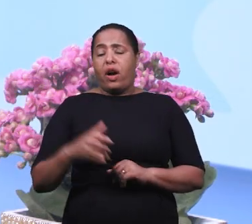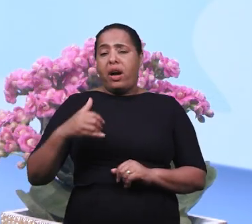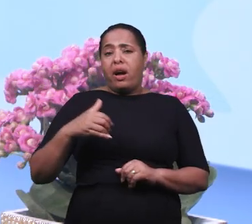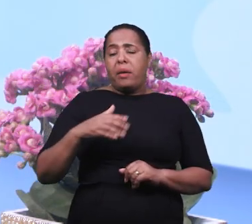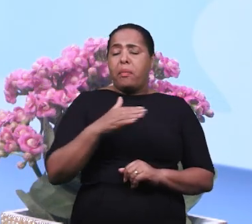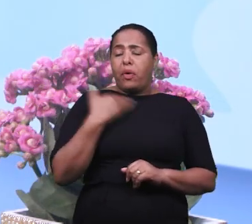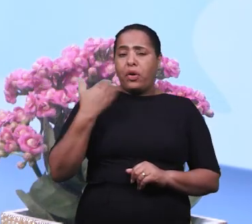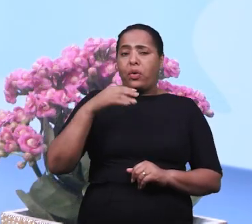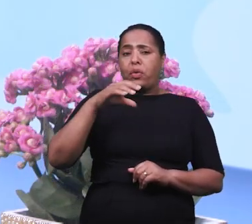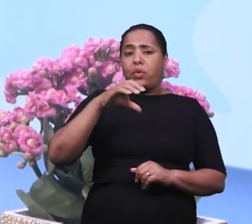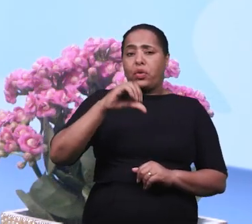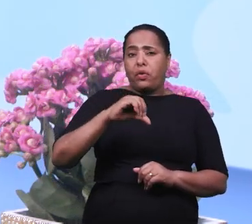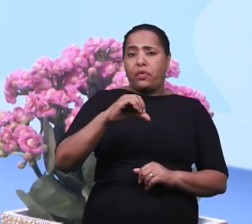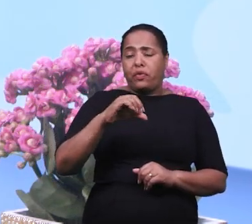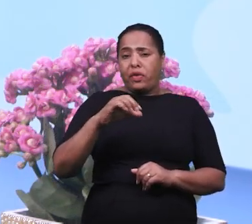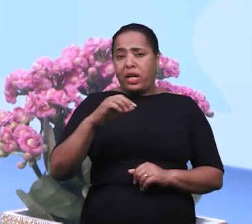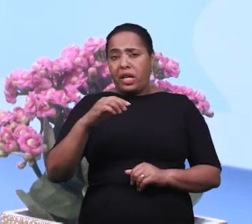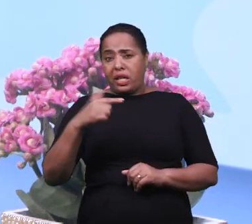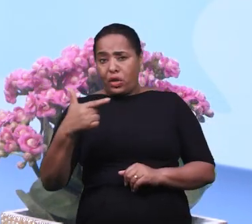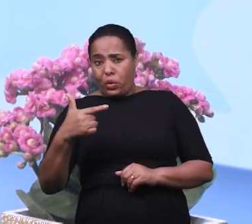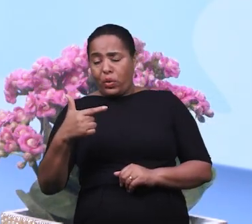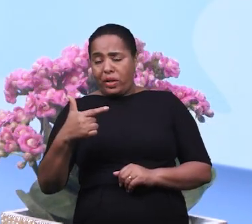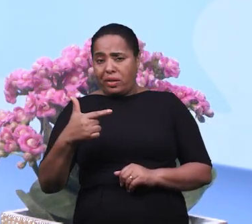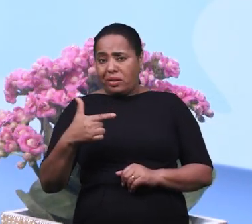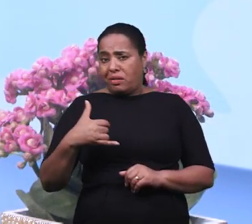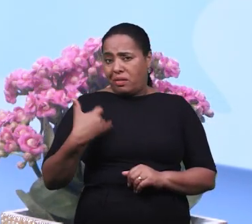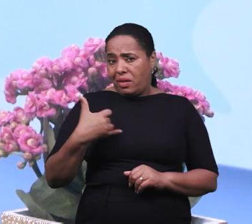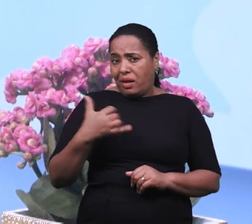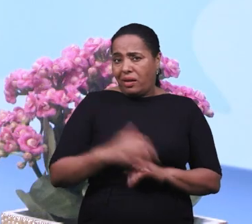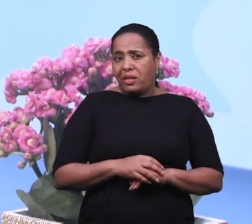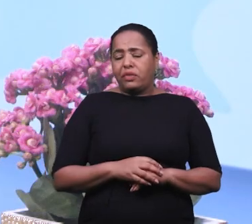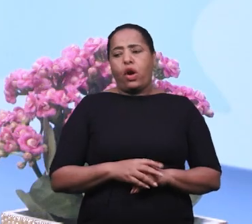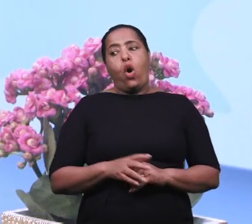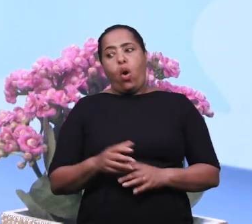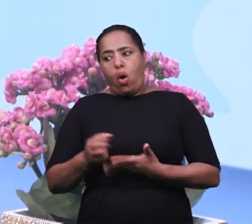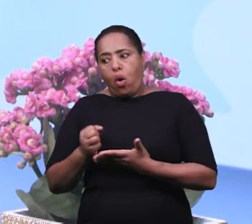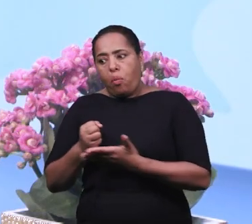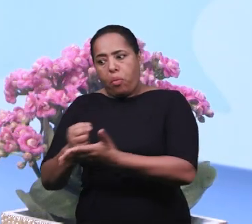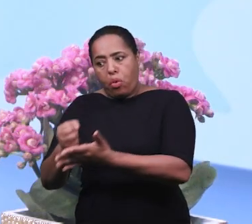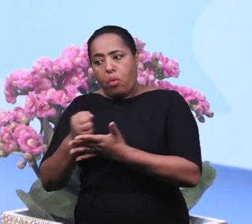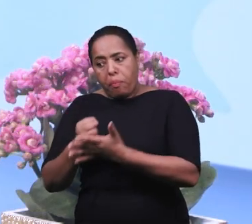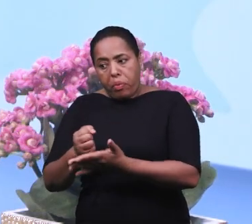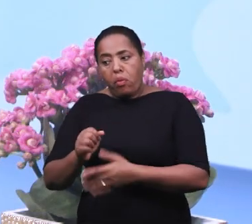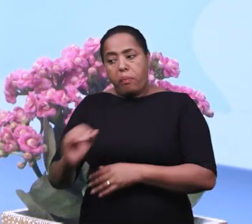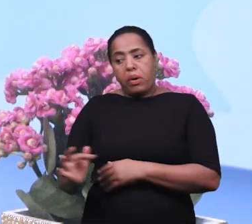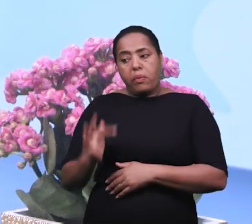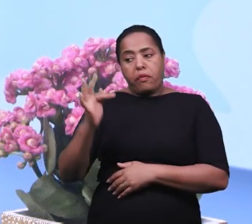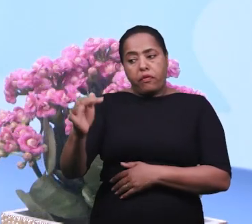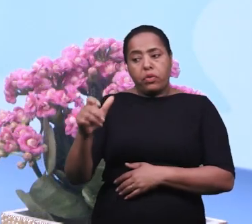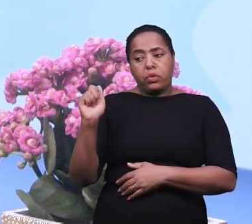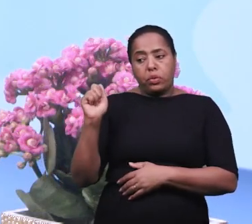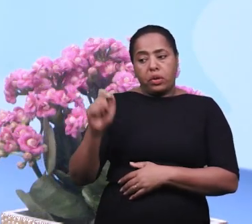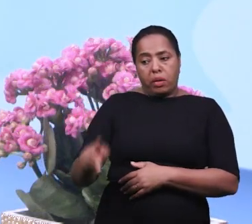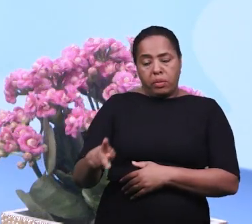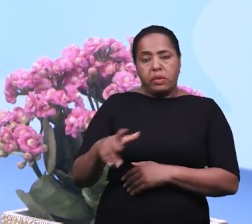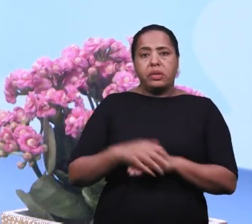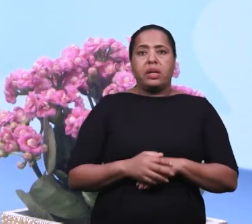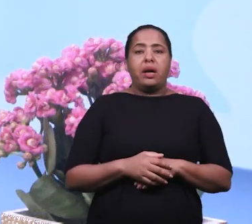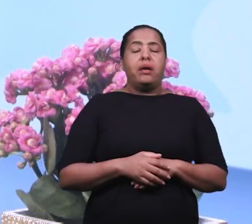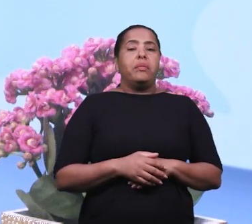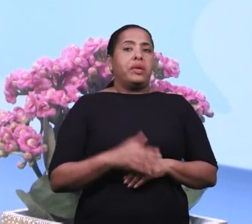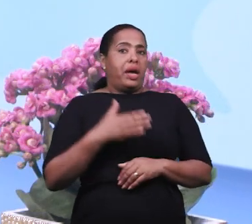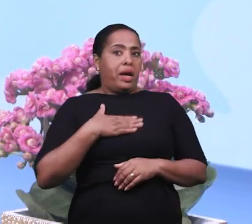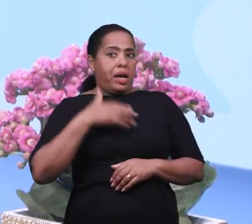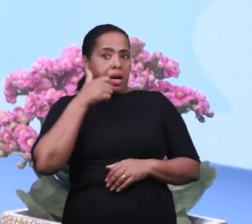92 anos, minha avó ficava, olha, realiza suas contribuições para você se aposentar, porque minha avó também havia sido